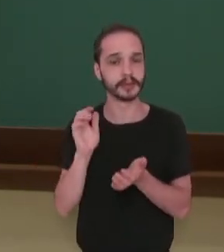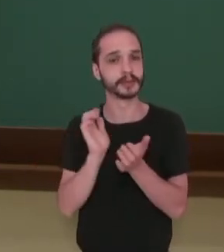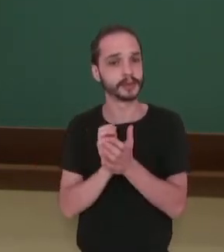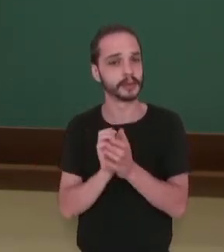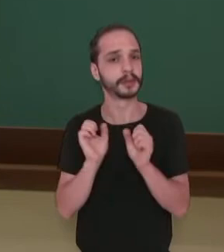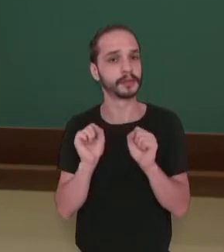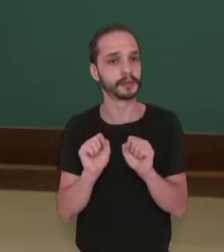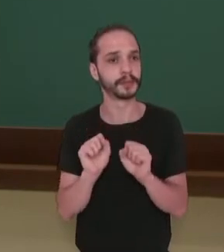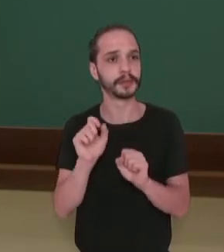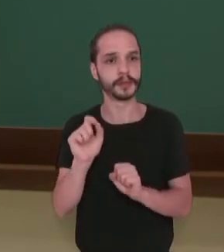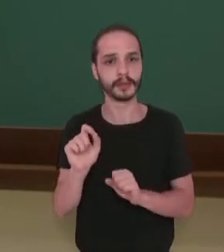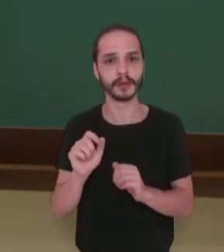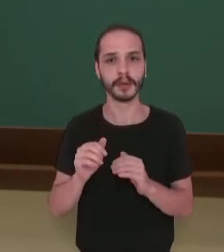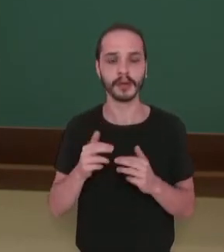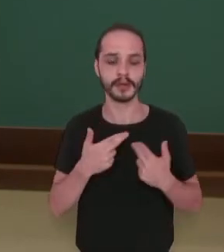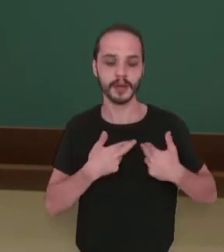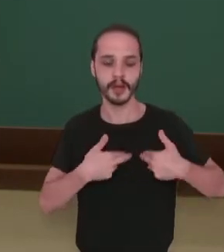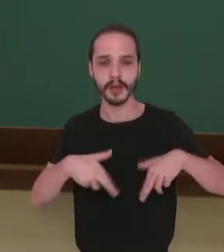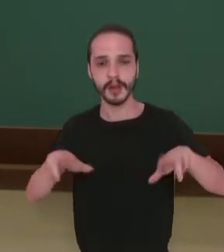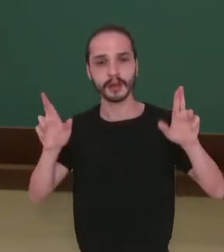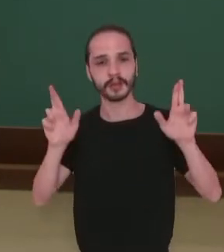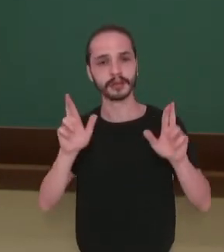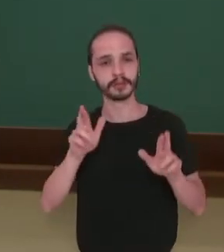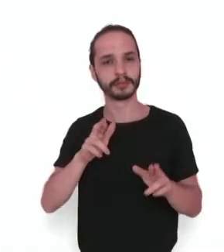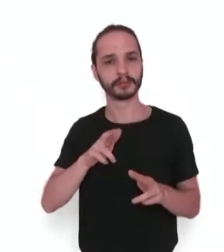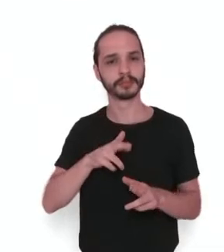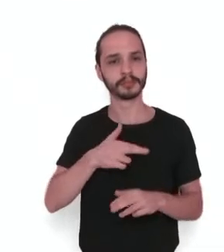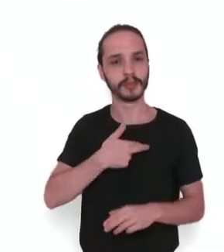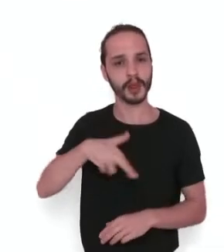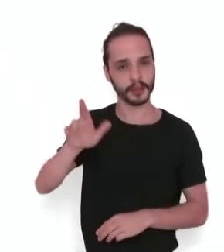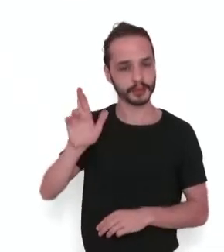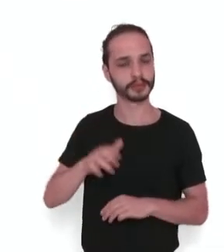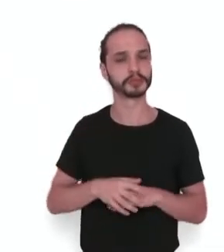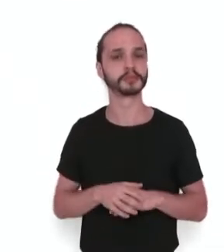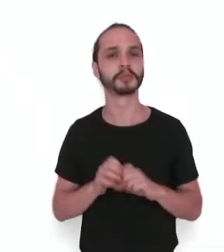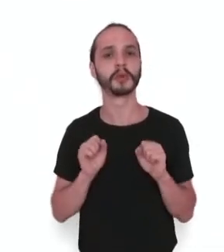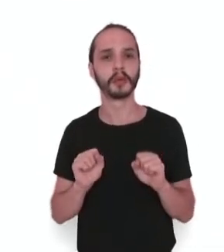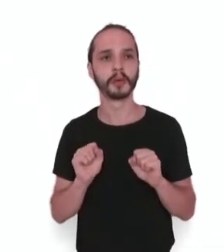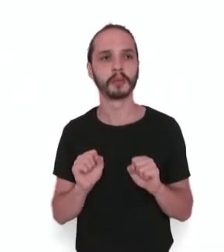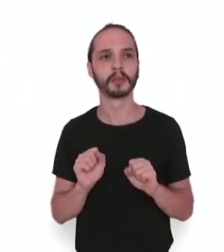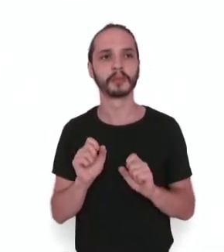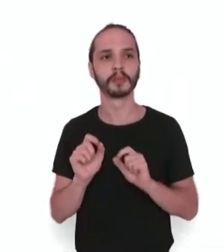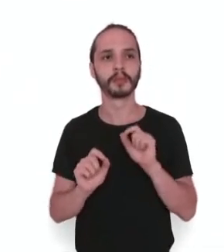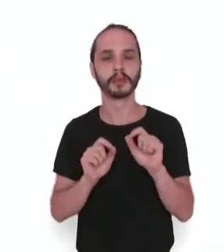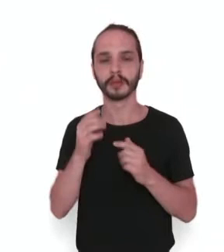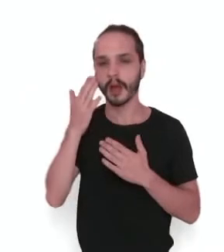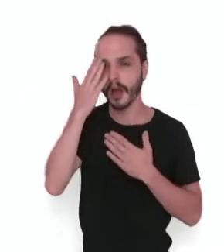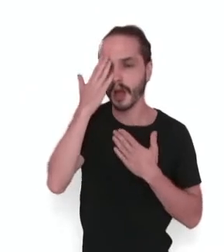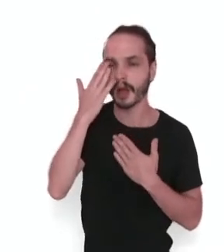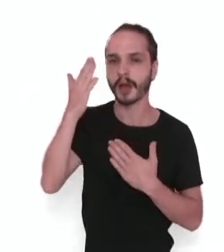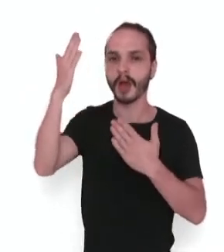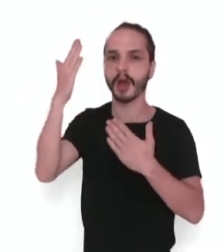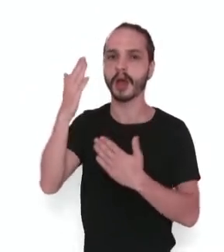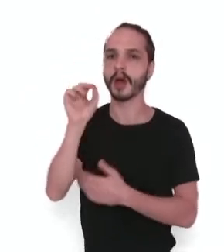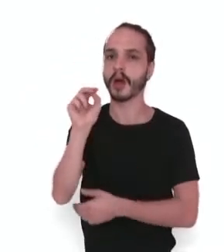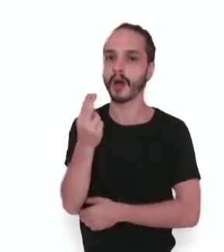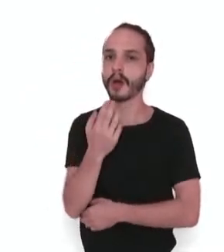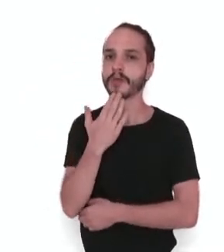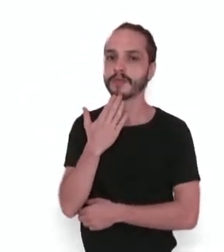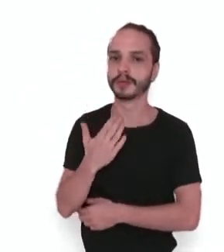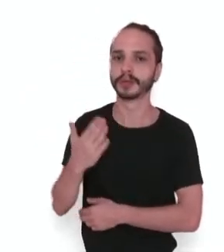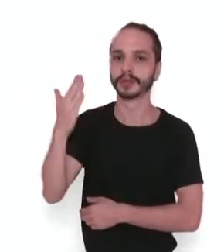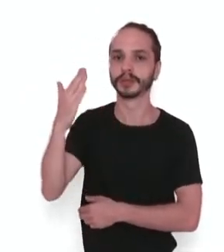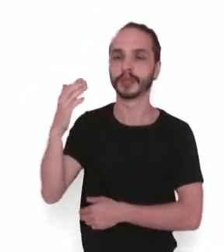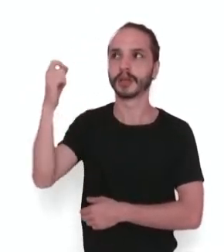ser considerada como rituais religiosos, agradecimentos ou pedido aos deuses, o sol e